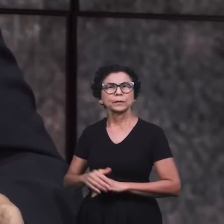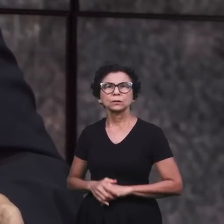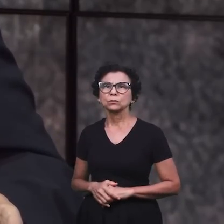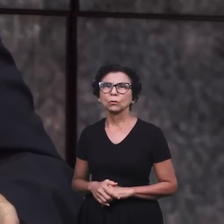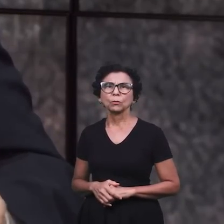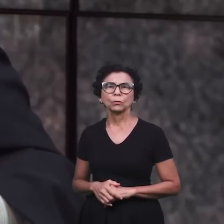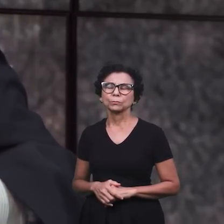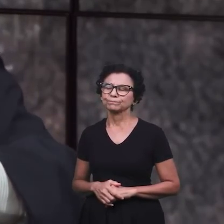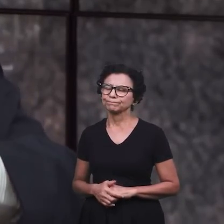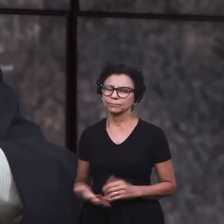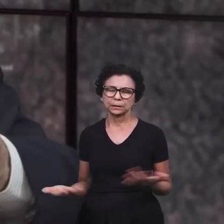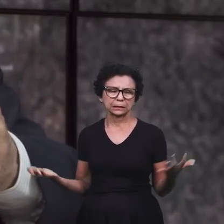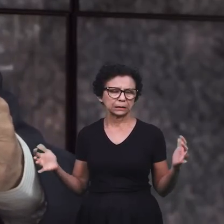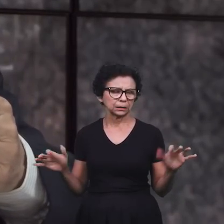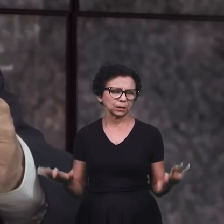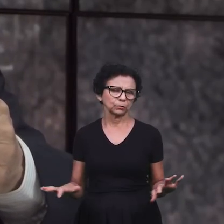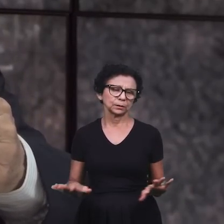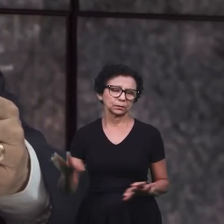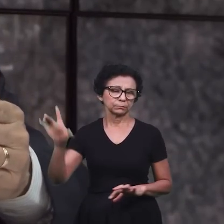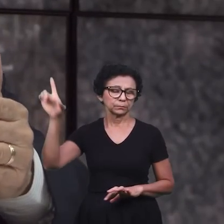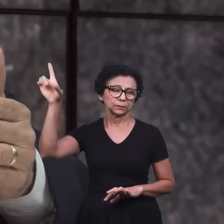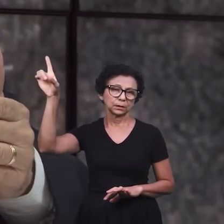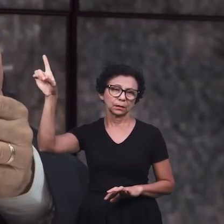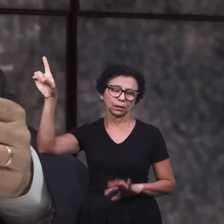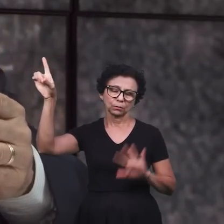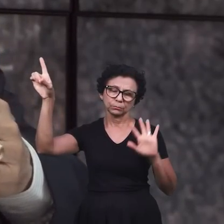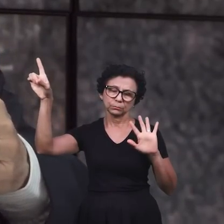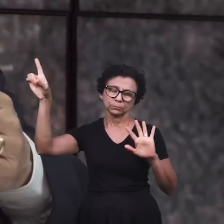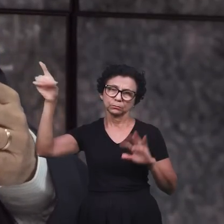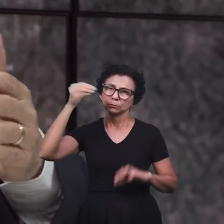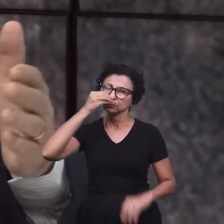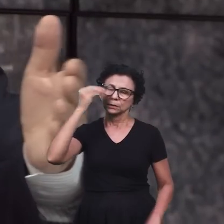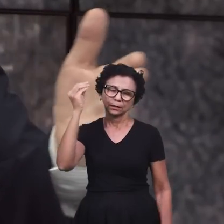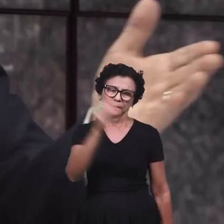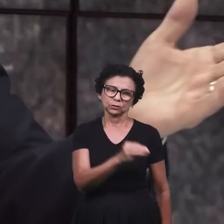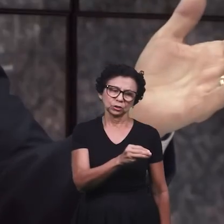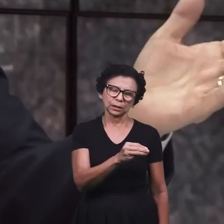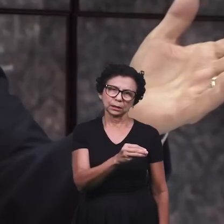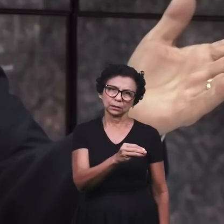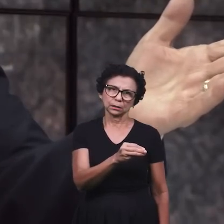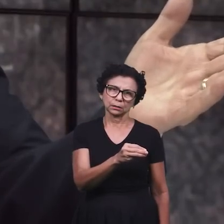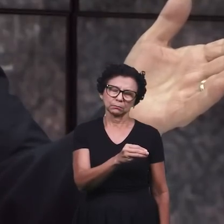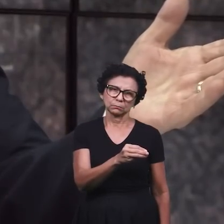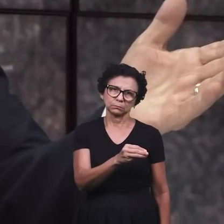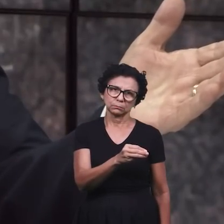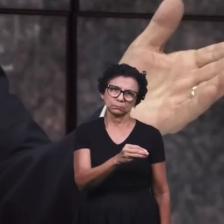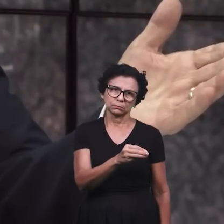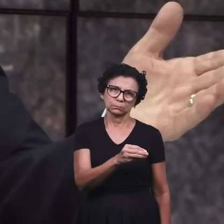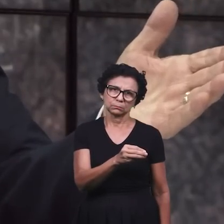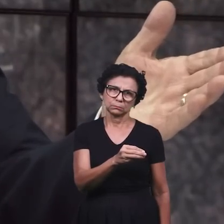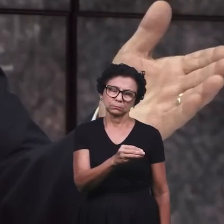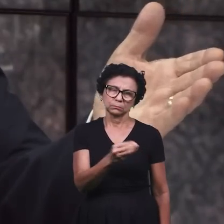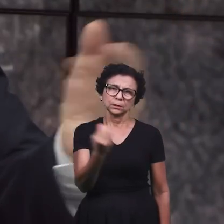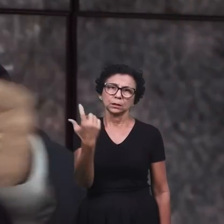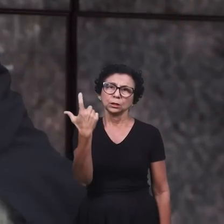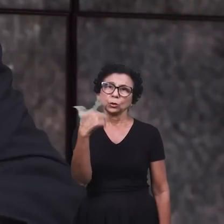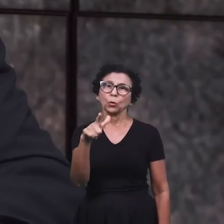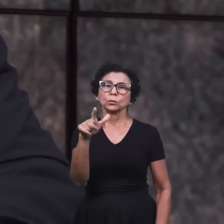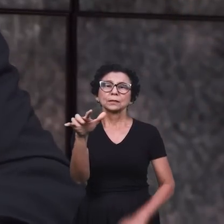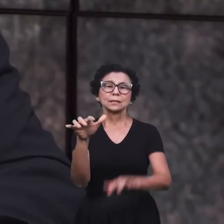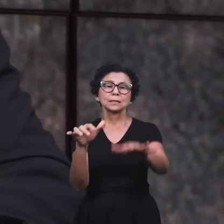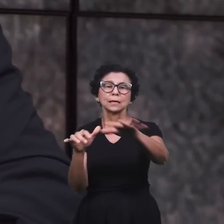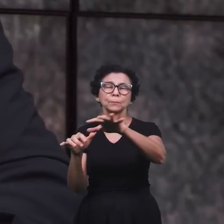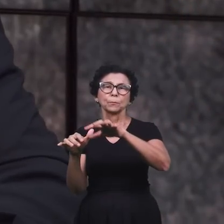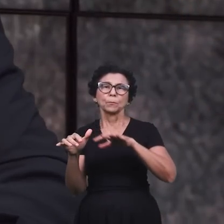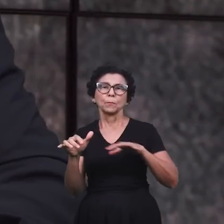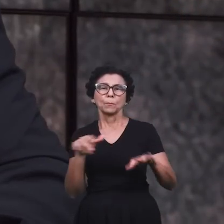eles rejeitaram e Deus então rejeita eles e aceita a sua presença, os gentios. Aí